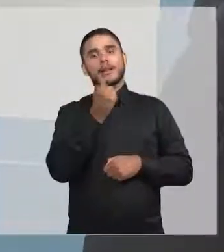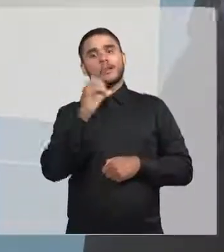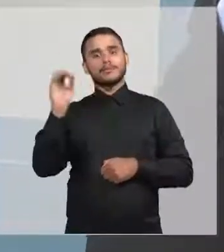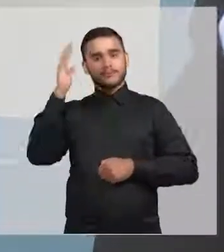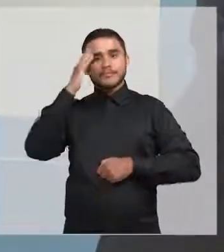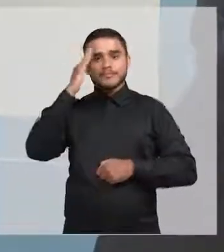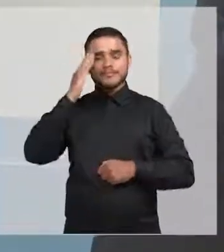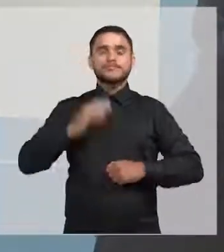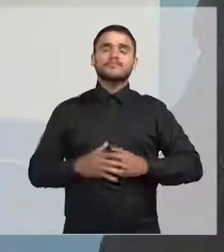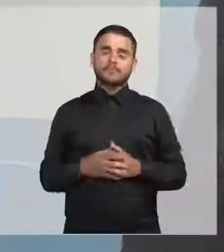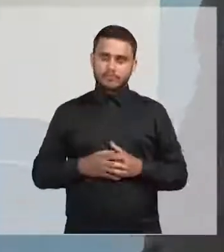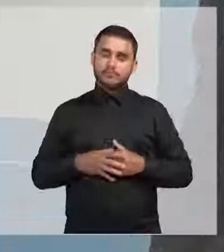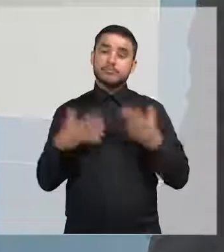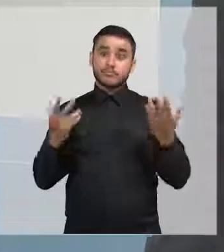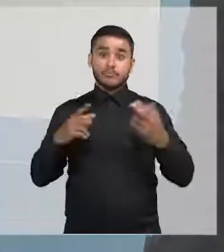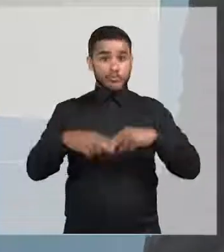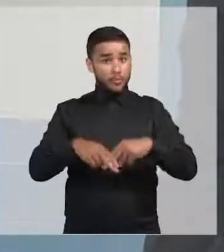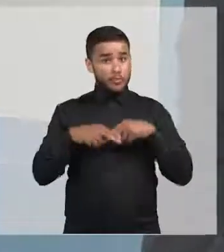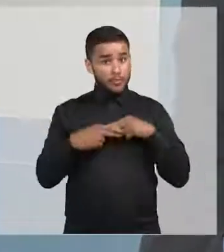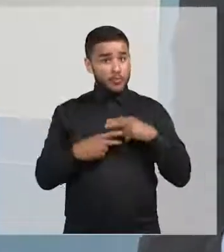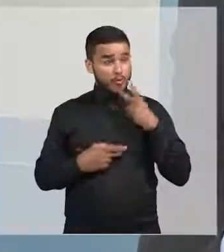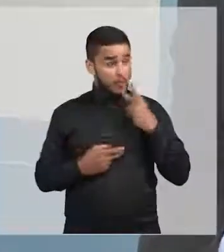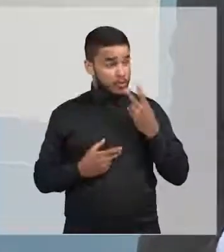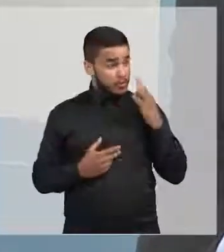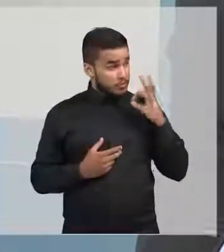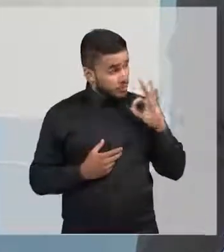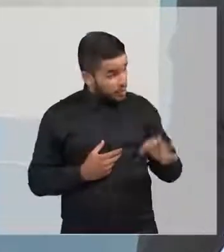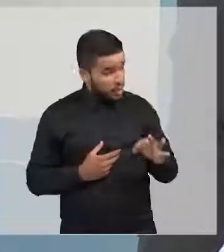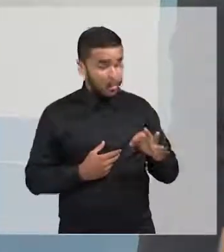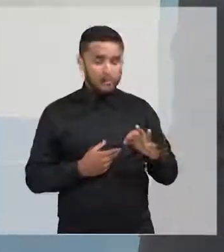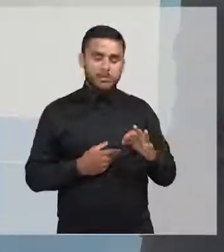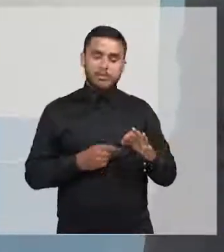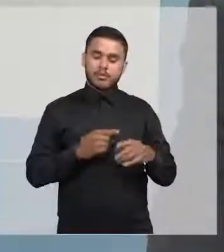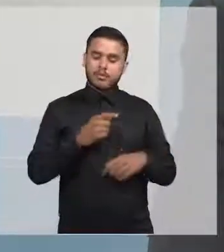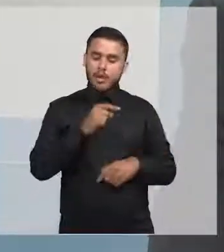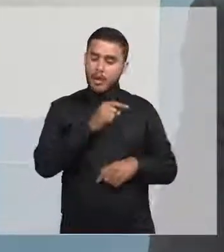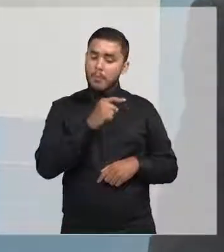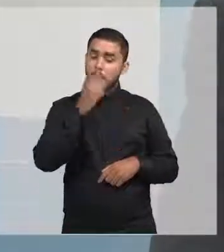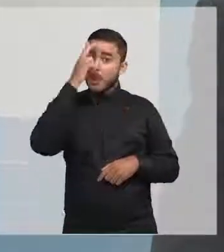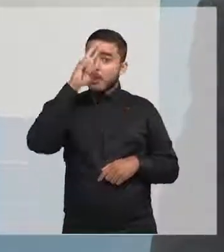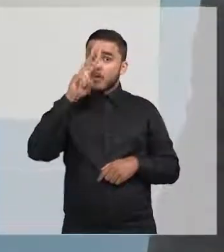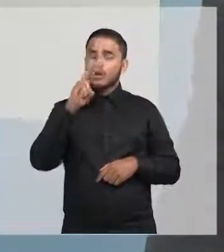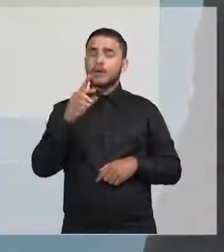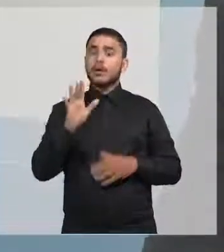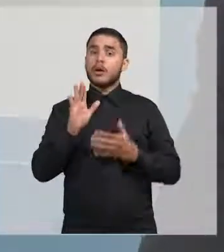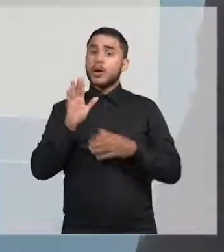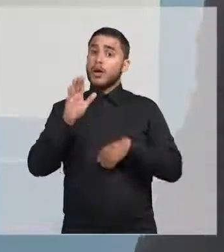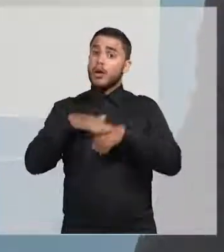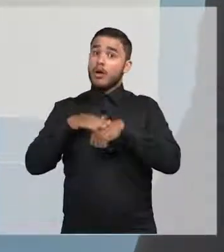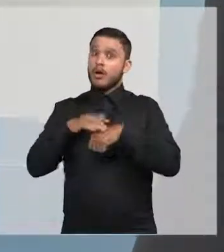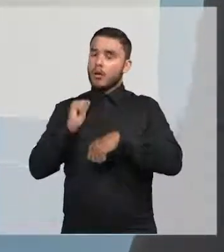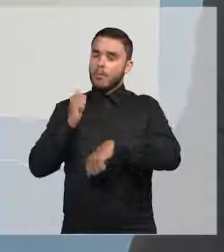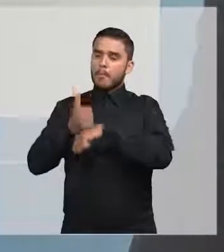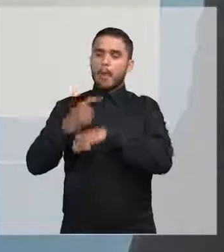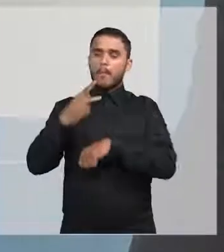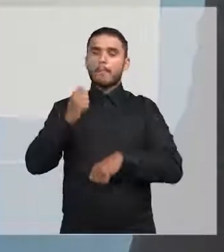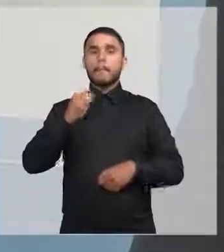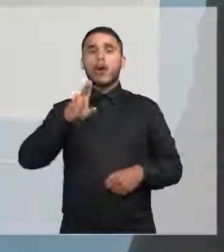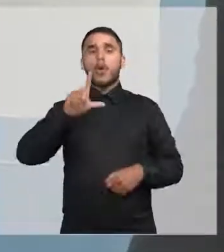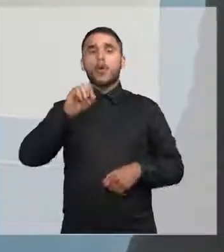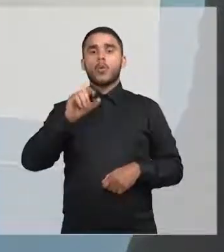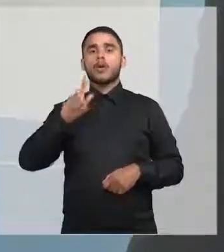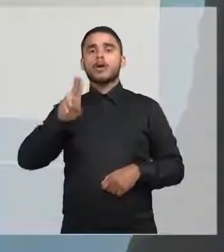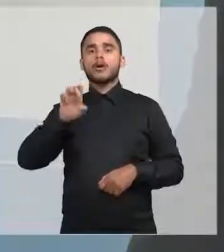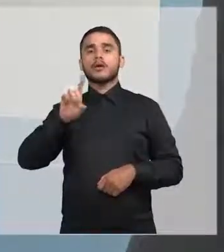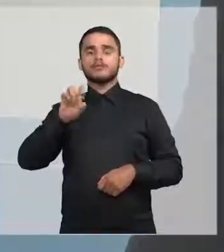importante a gente lembrar, que isso dá a ele uma possibilidade de ele tomar algumas atitudes com